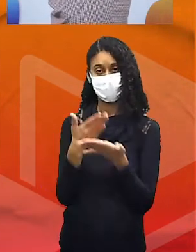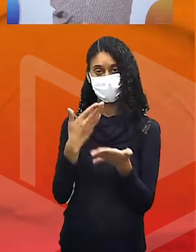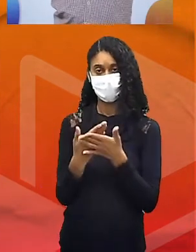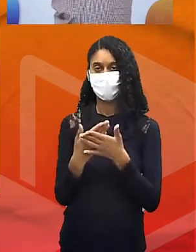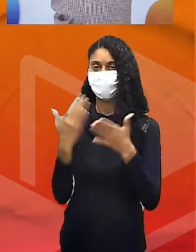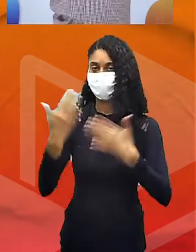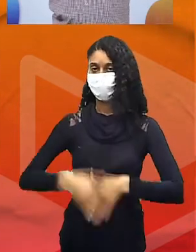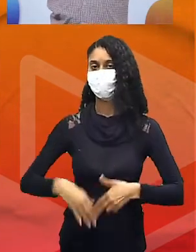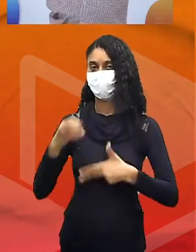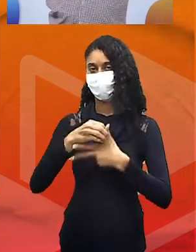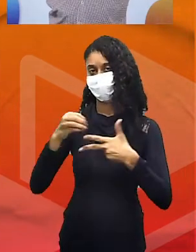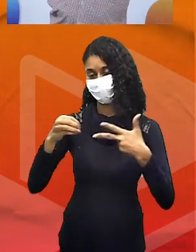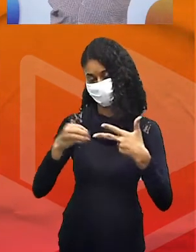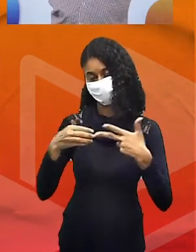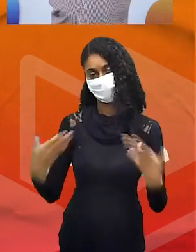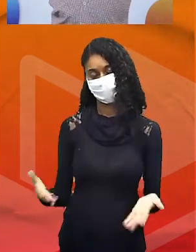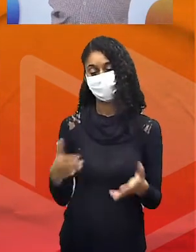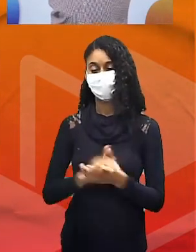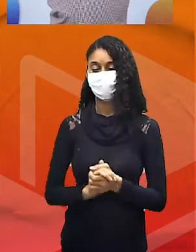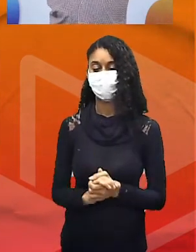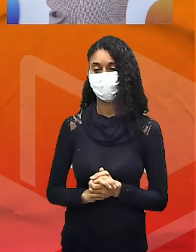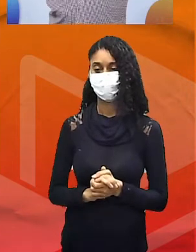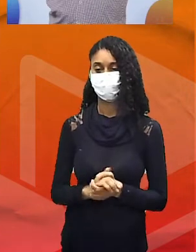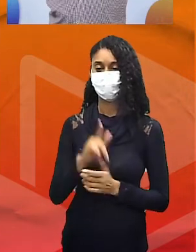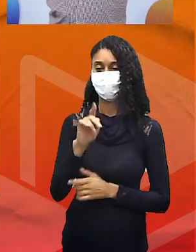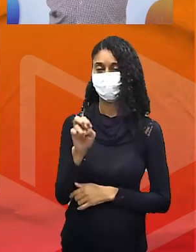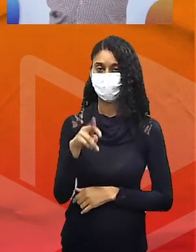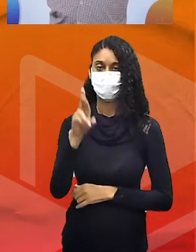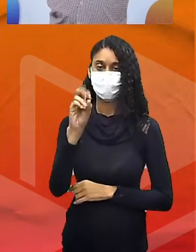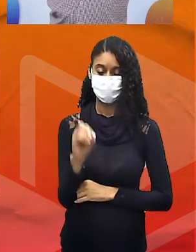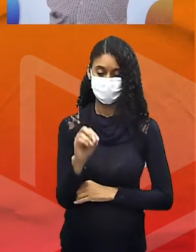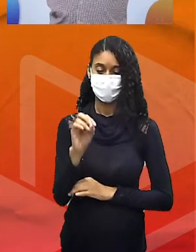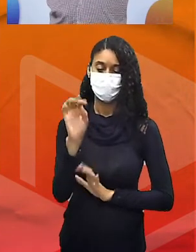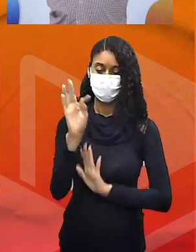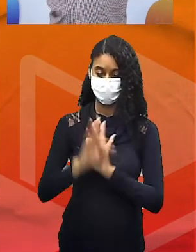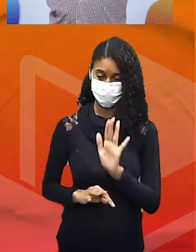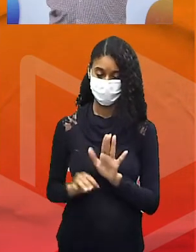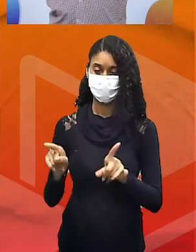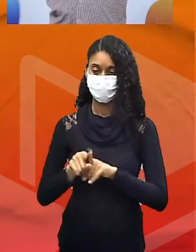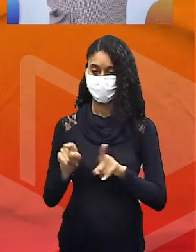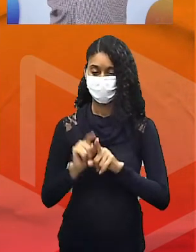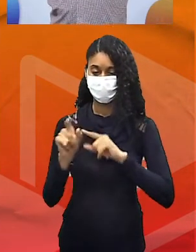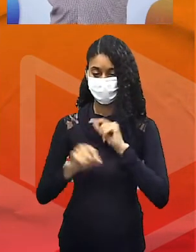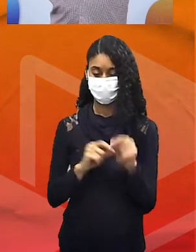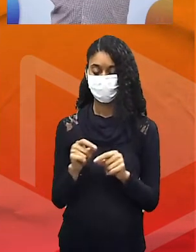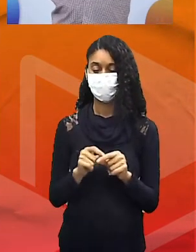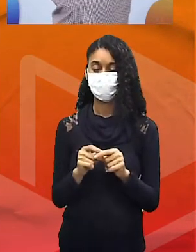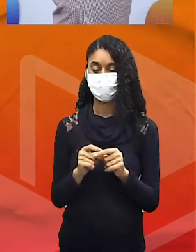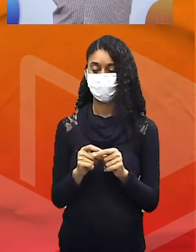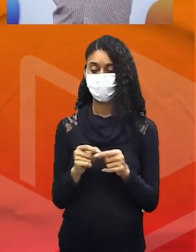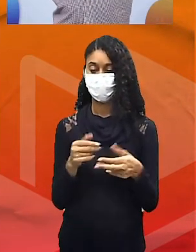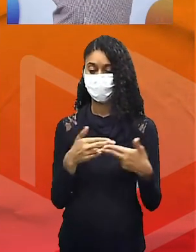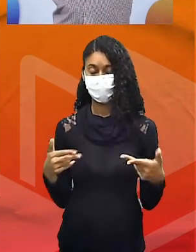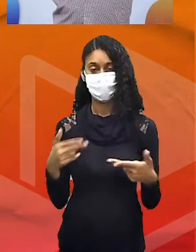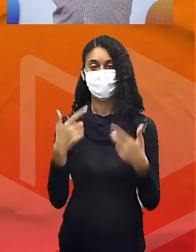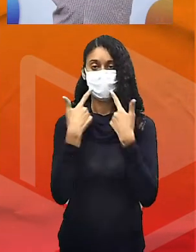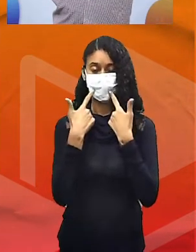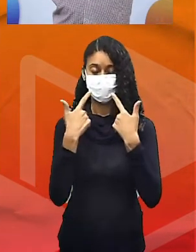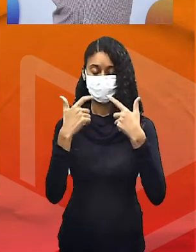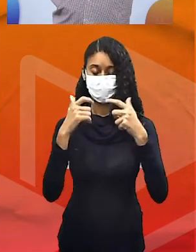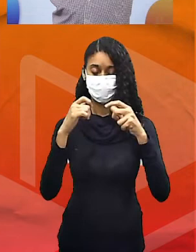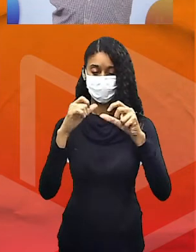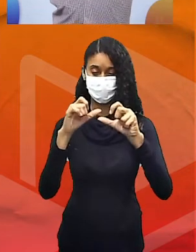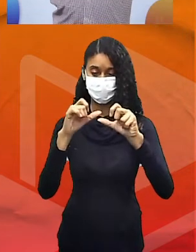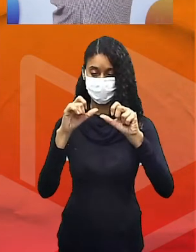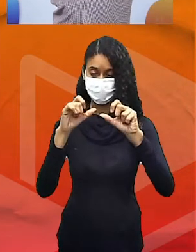ainda alguma coisa. Então, gênero textual, gênero literário, funções da linguagem. Aí, funções da linguagem para